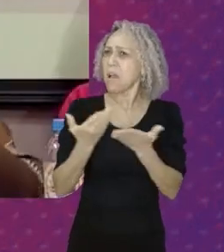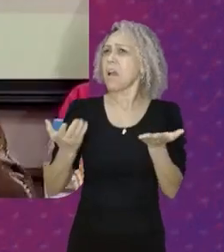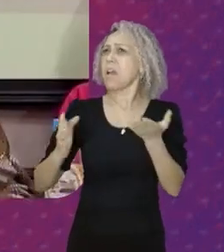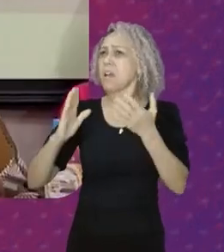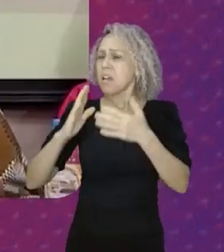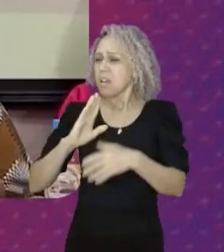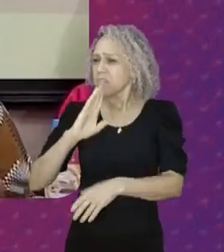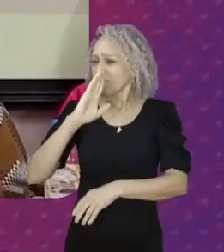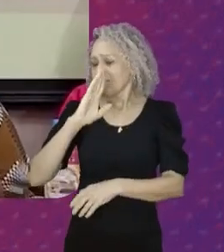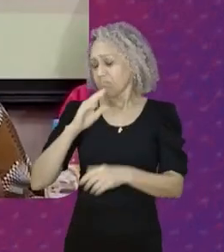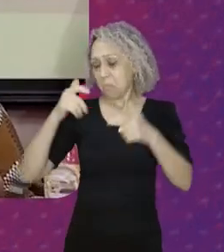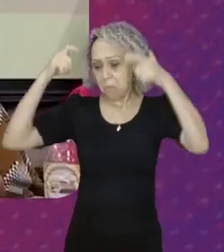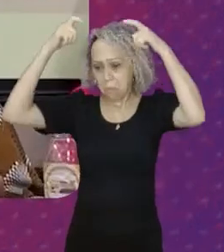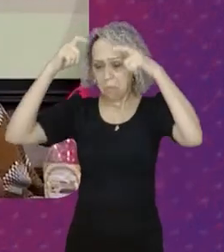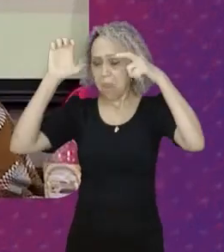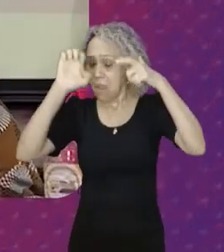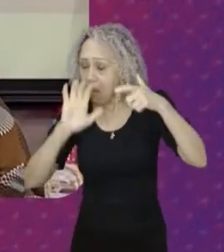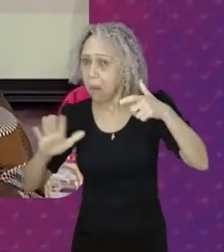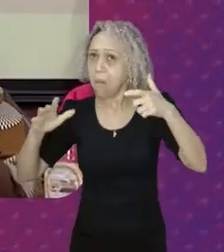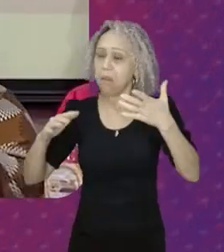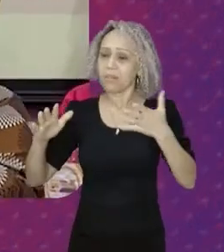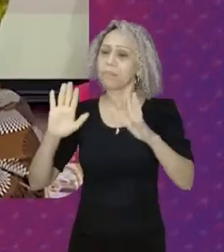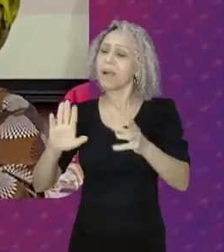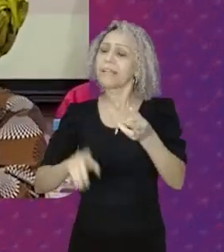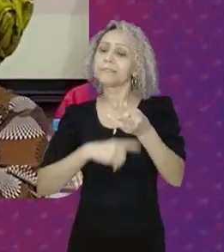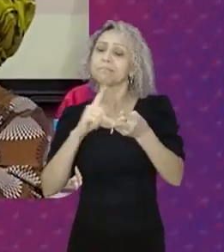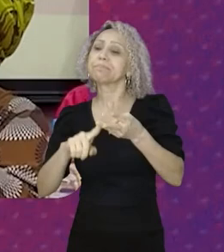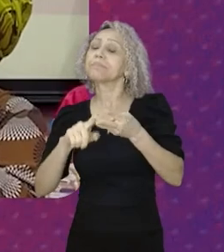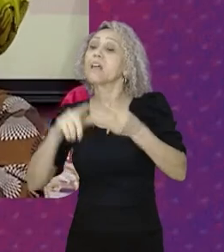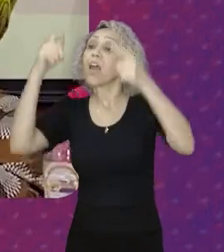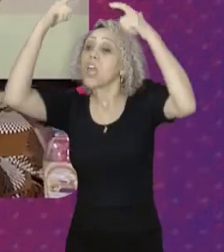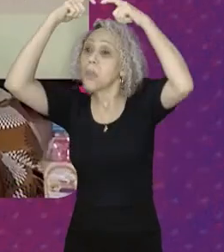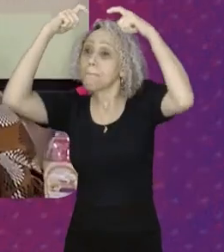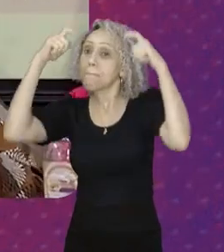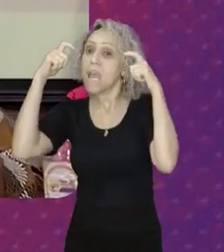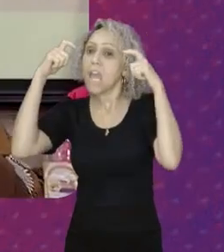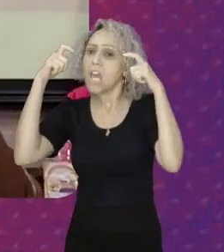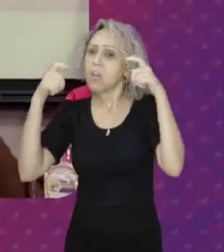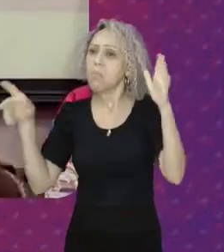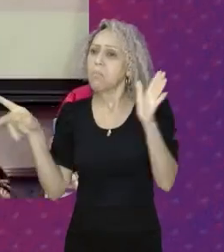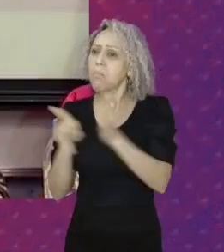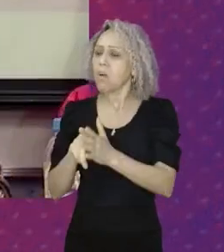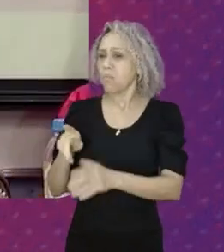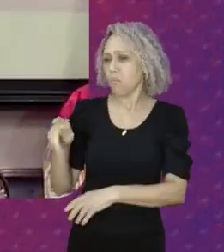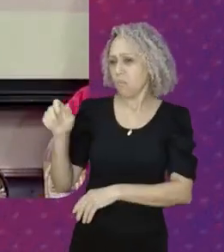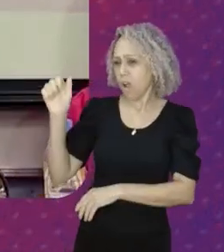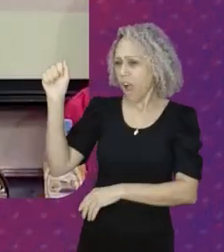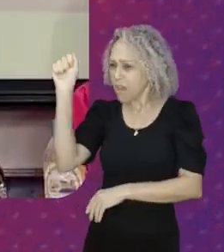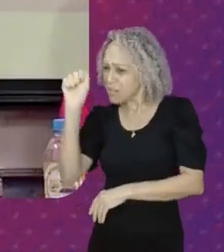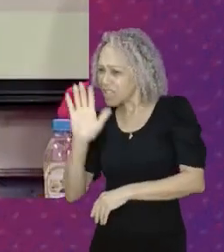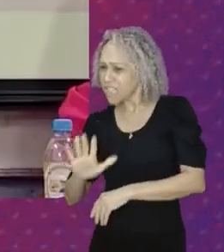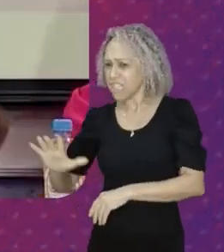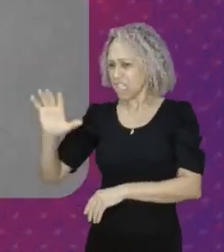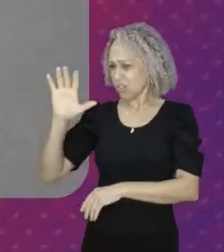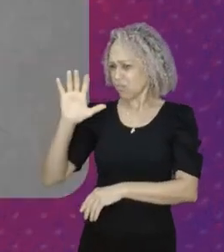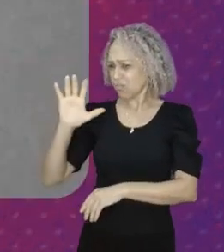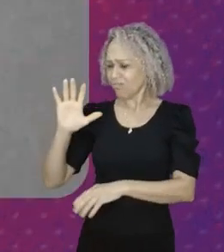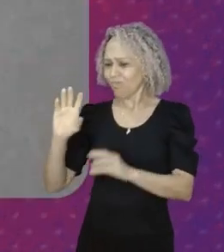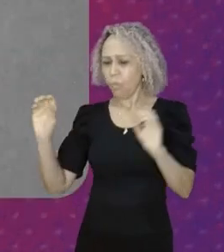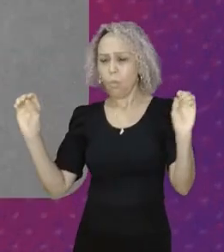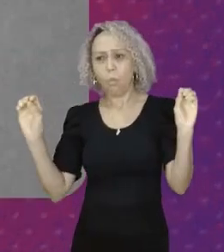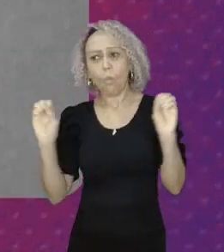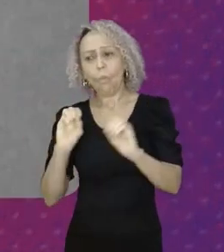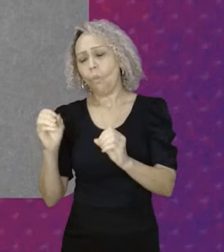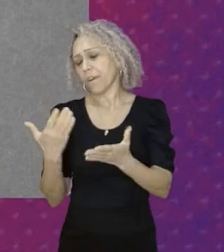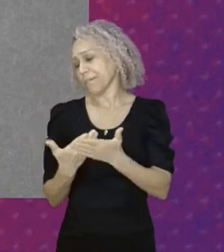que tiveram na África. Enfim, então, Teatro Experimental do Negro, vamos lá. Um outro marco, o